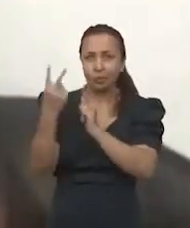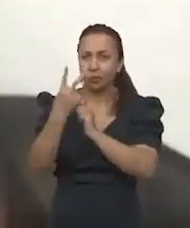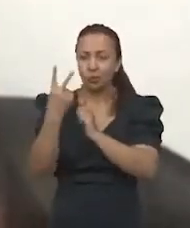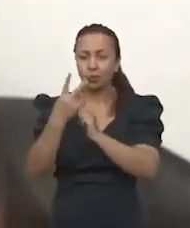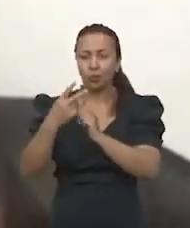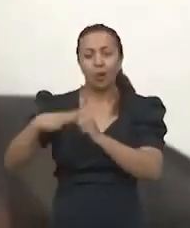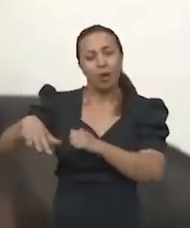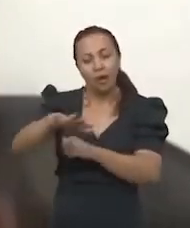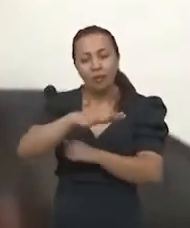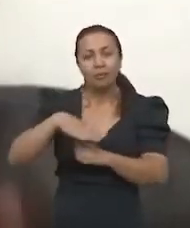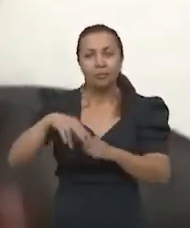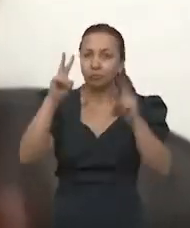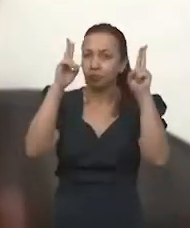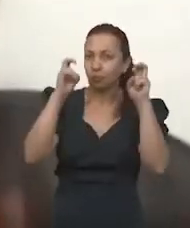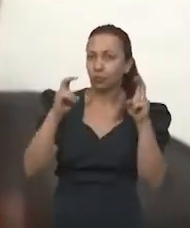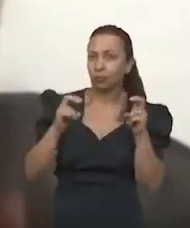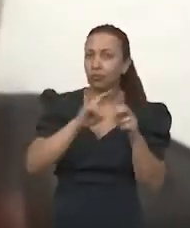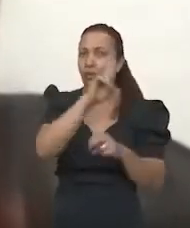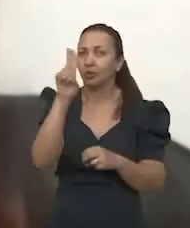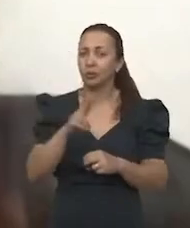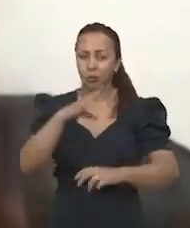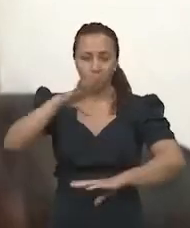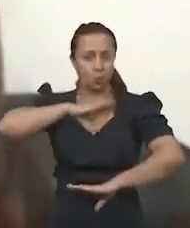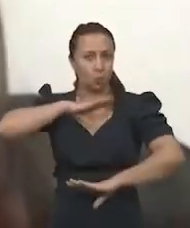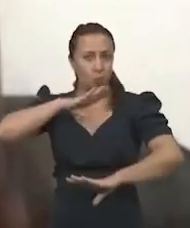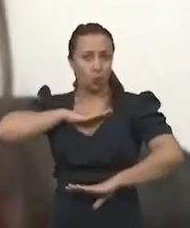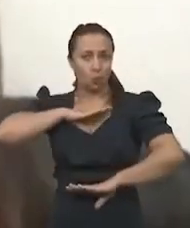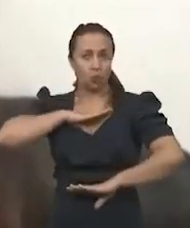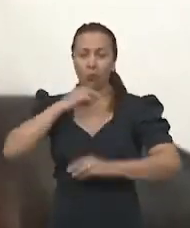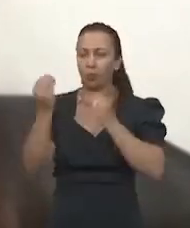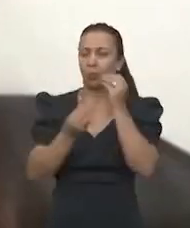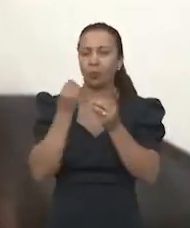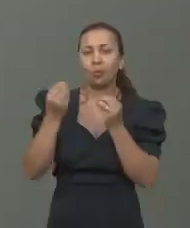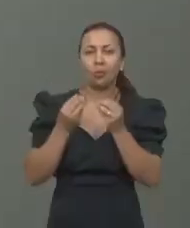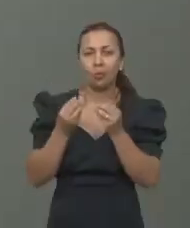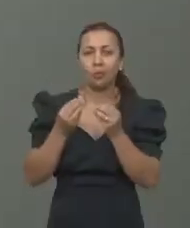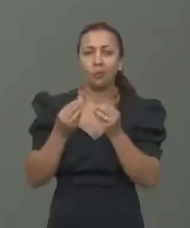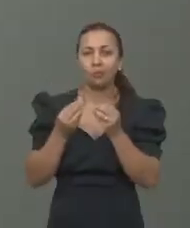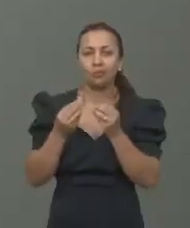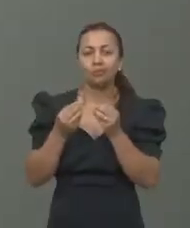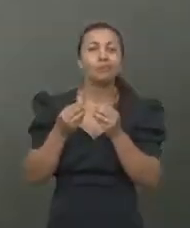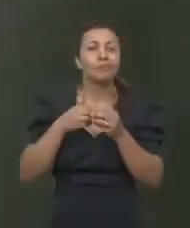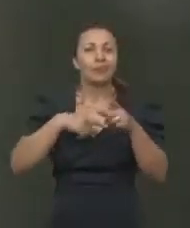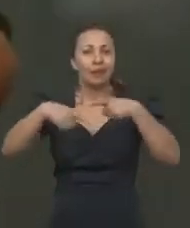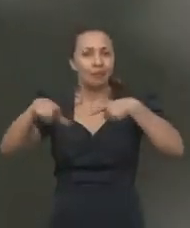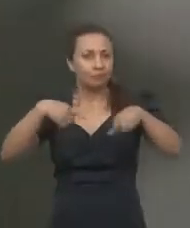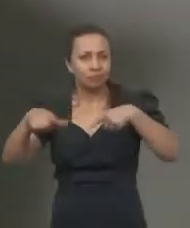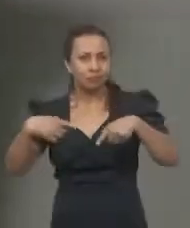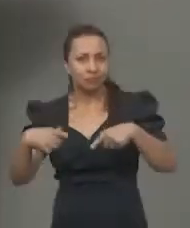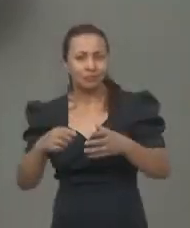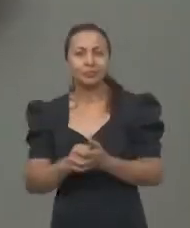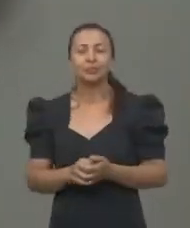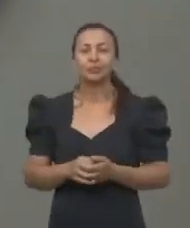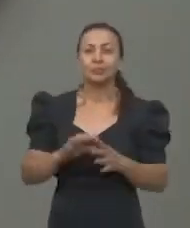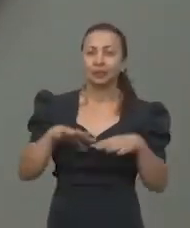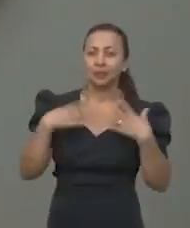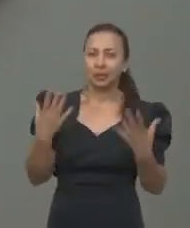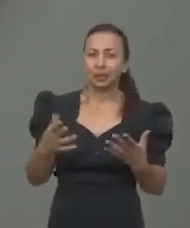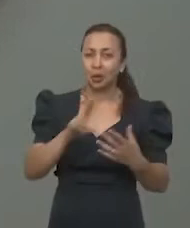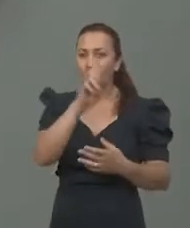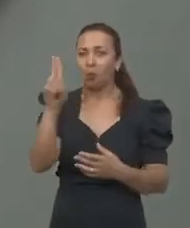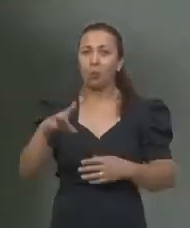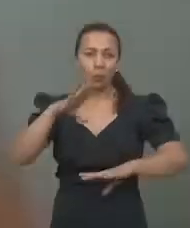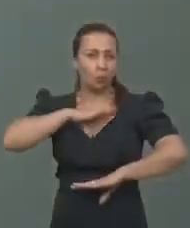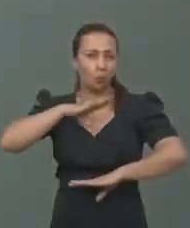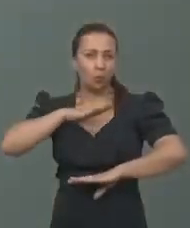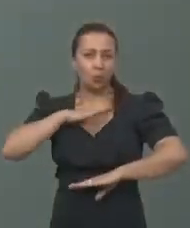áreas teóricas, né, que usam o corpo como ferramenta de mediação. Então, assim, usam